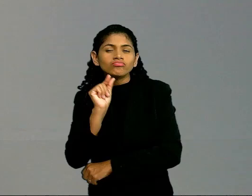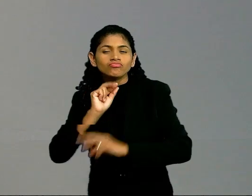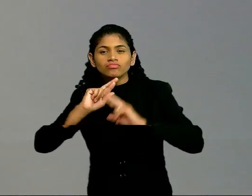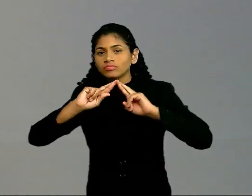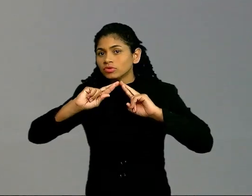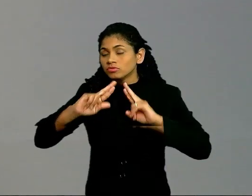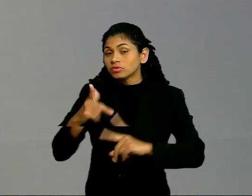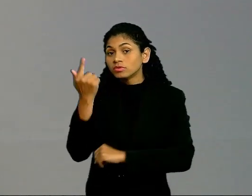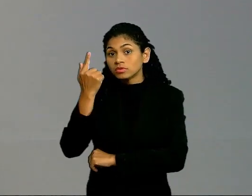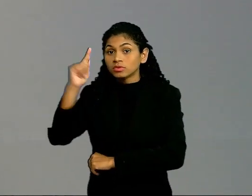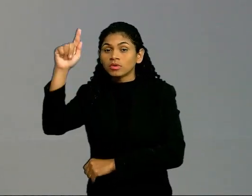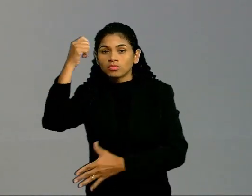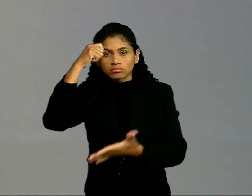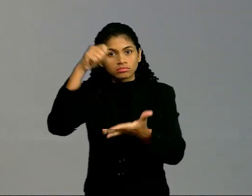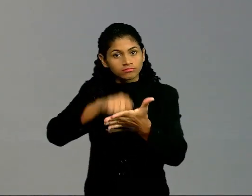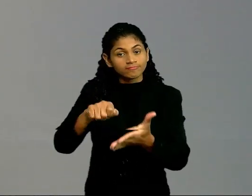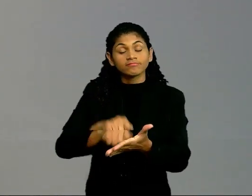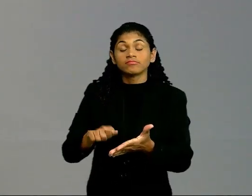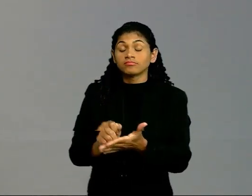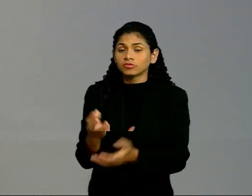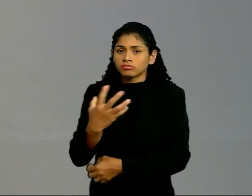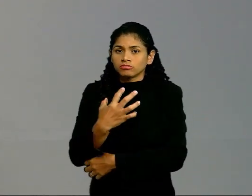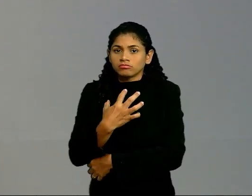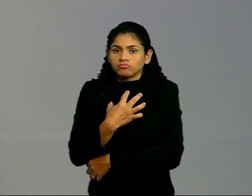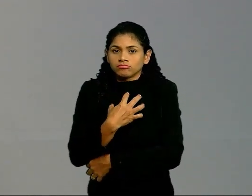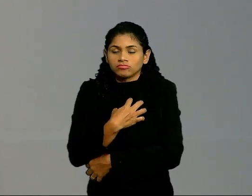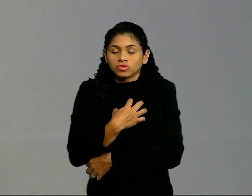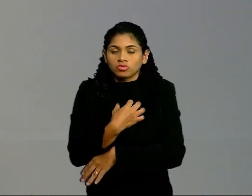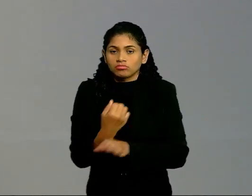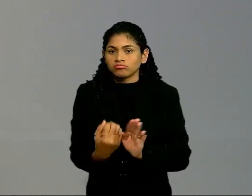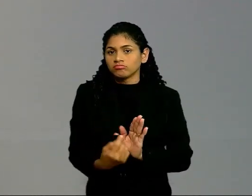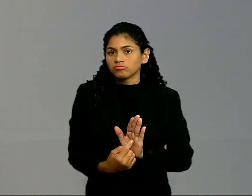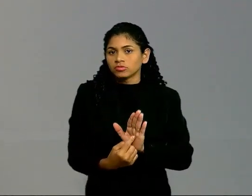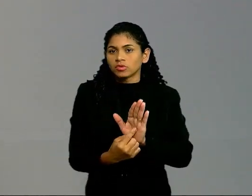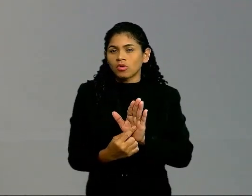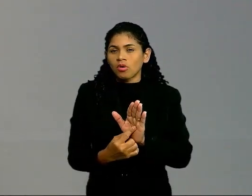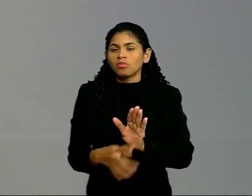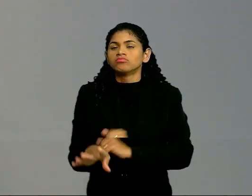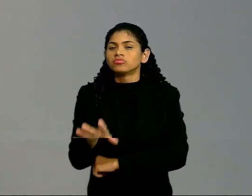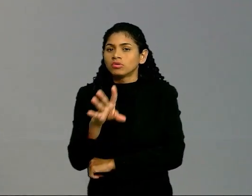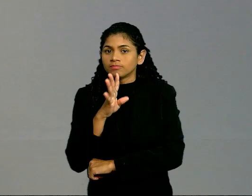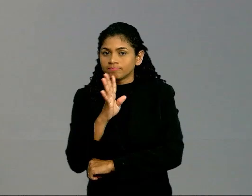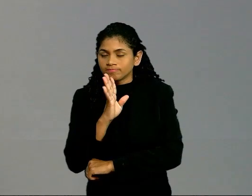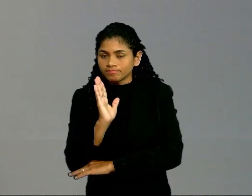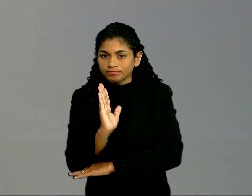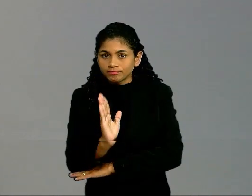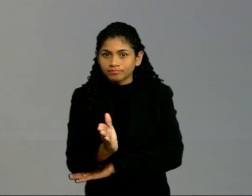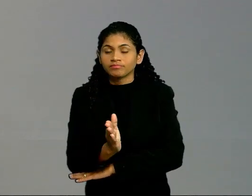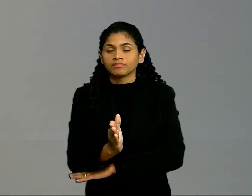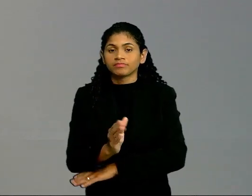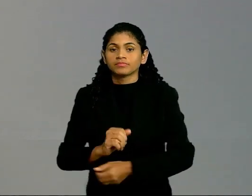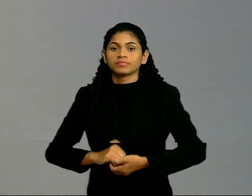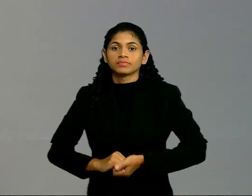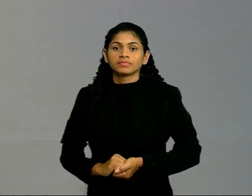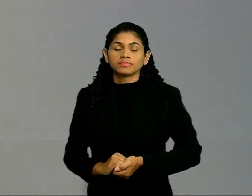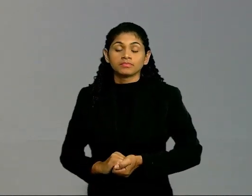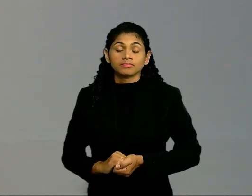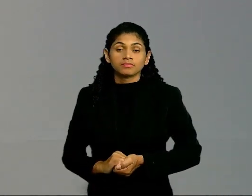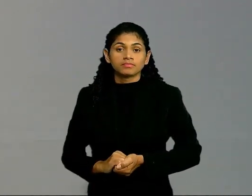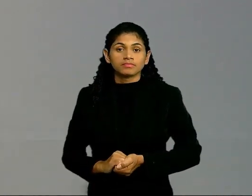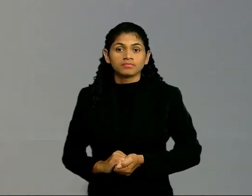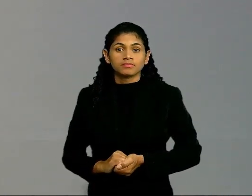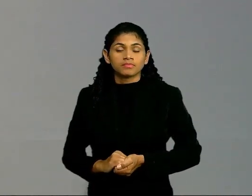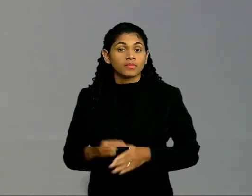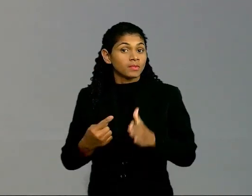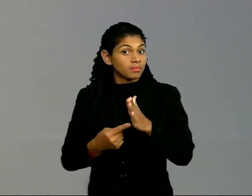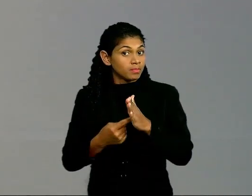outros escritores da maneira como eles se tornam conhecidos ou como eles se tornam cânones literários, né? Então, vamos